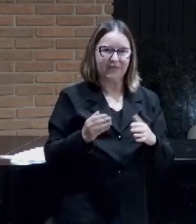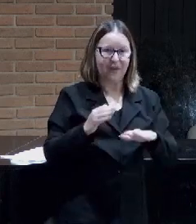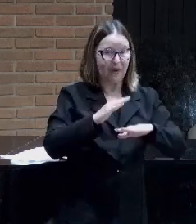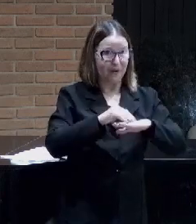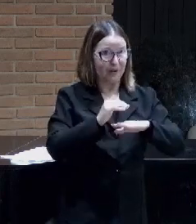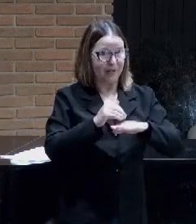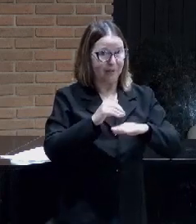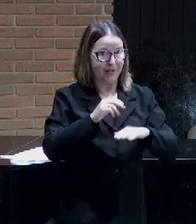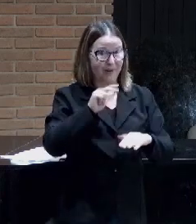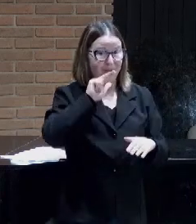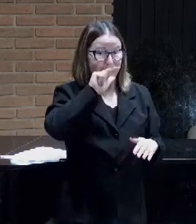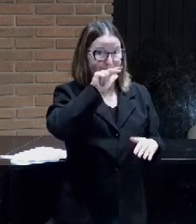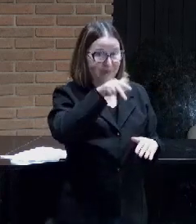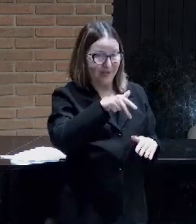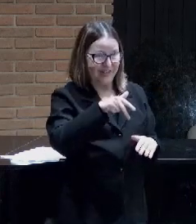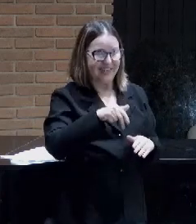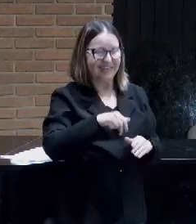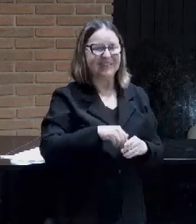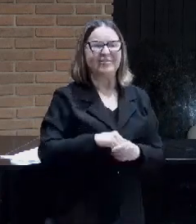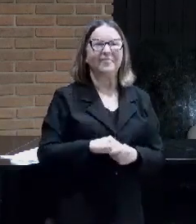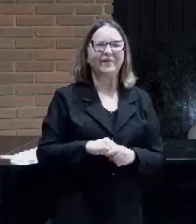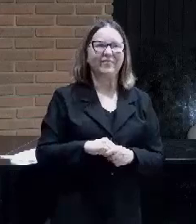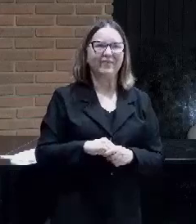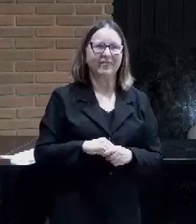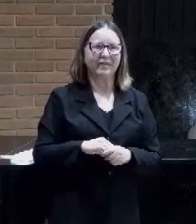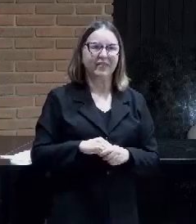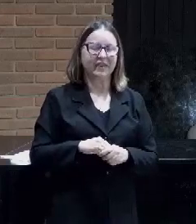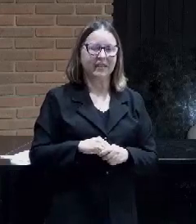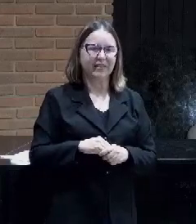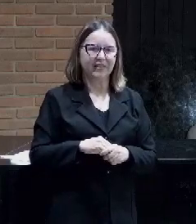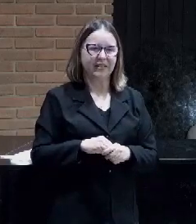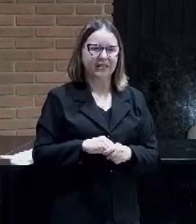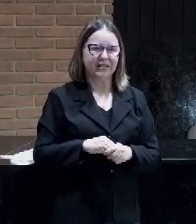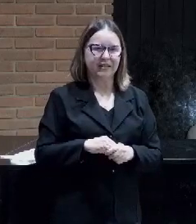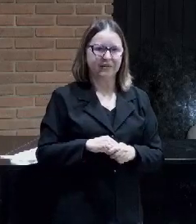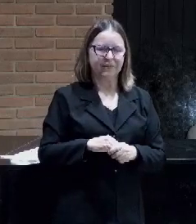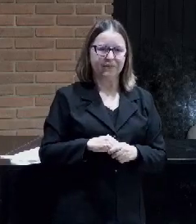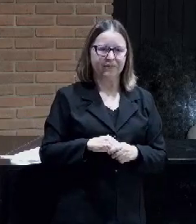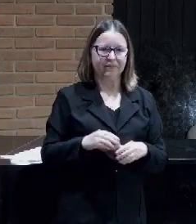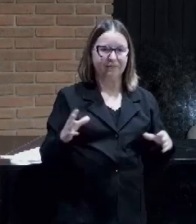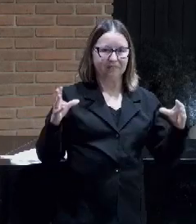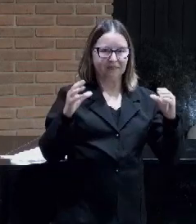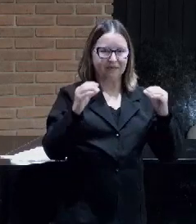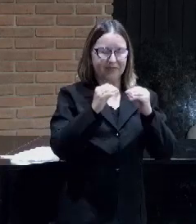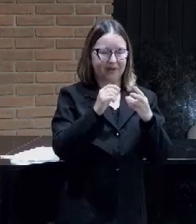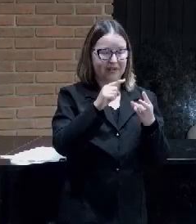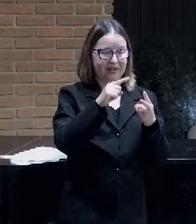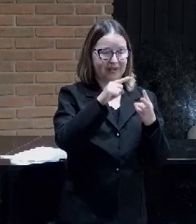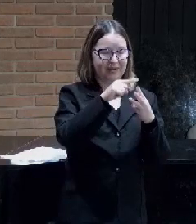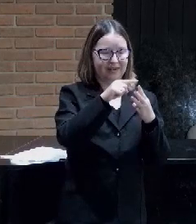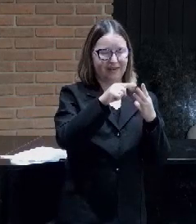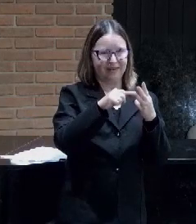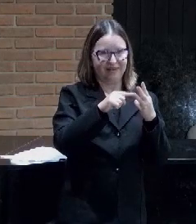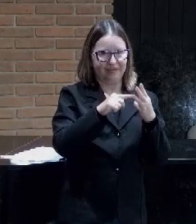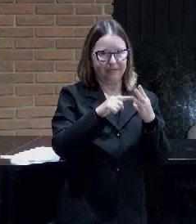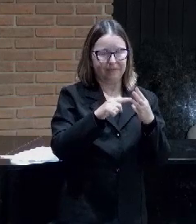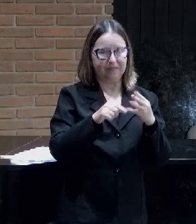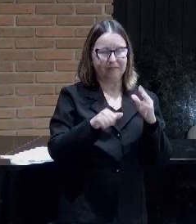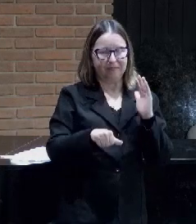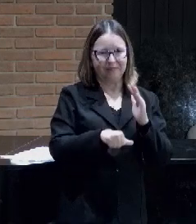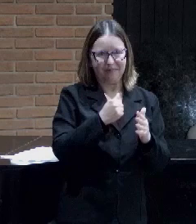fuga e seu castigo. Vamos estudar outras coisas, mas basicamente tudo se resume nessas 3 coisas que foram ditas agora. O primeiro